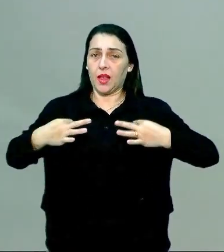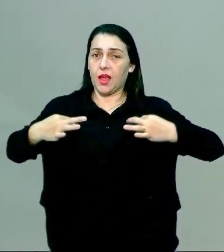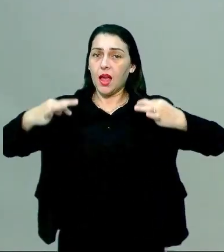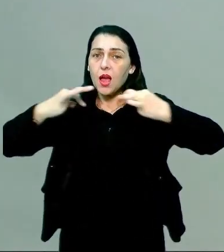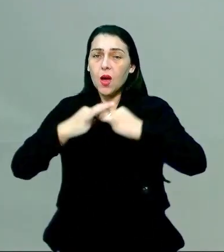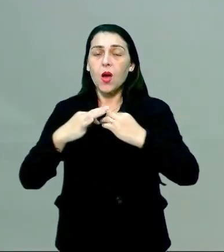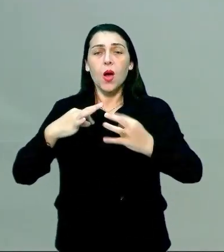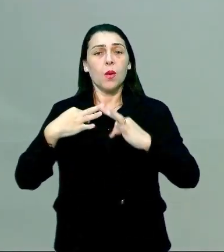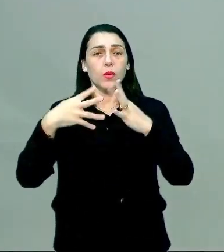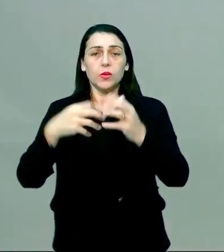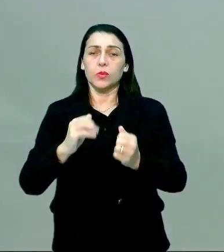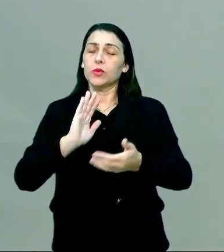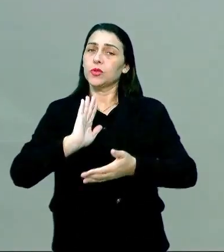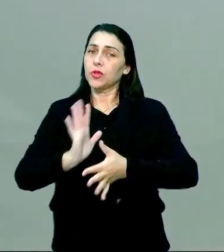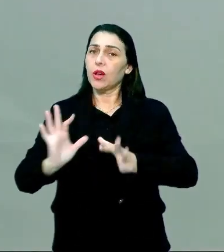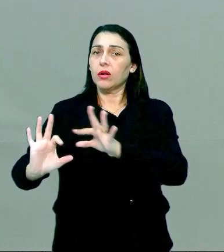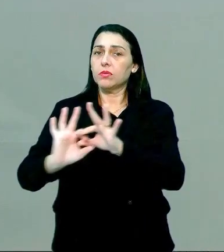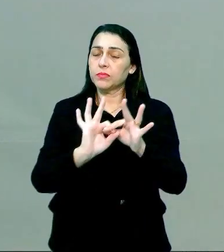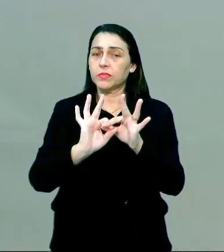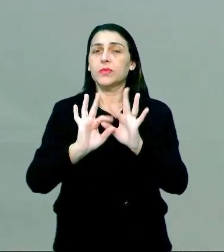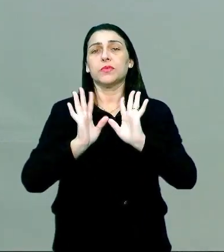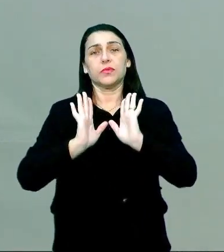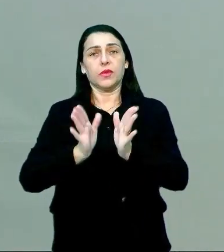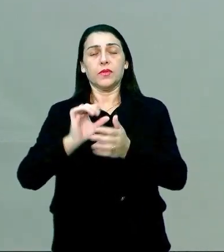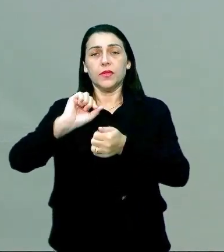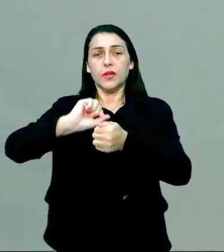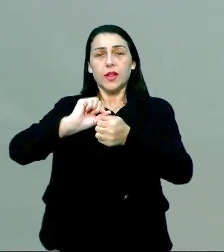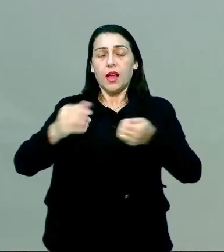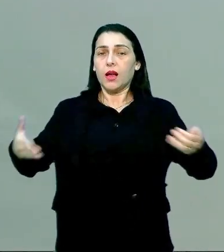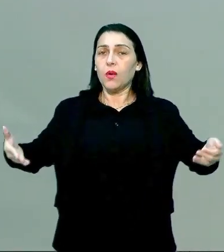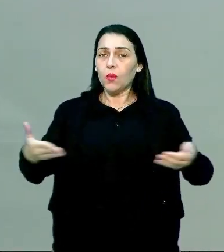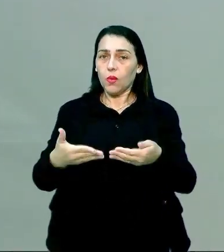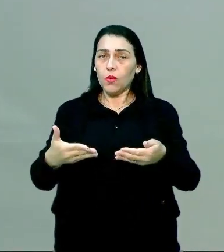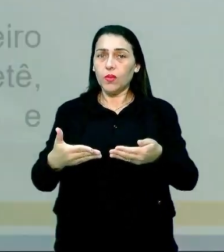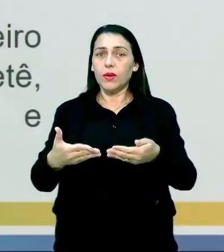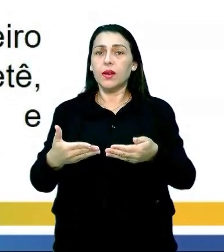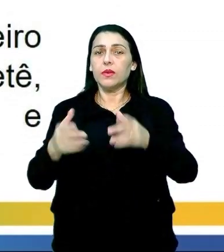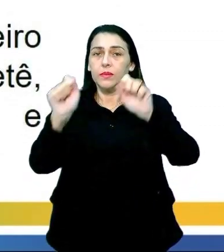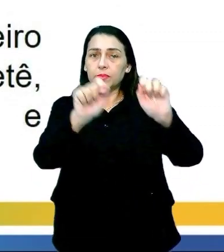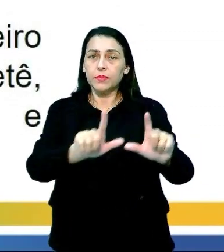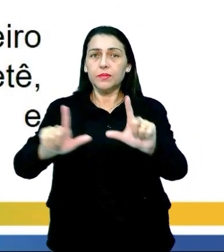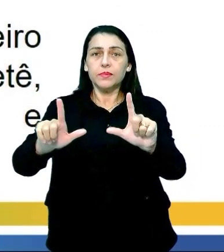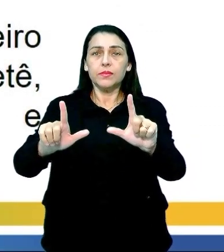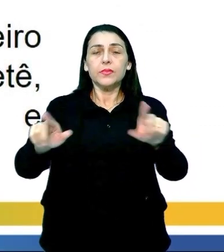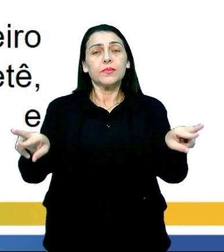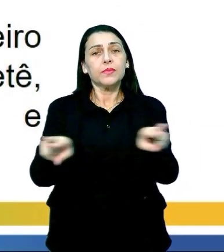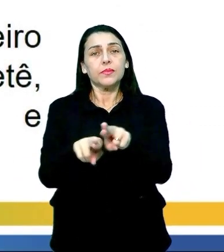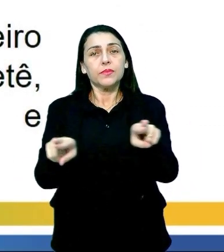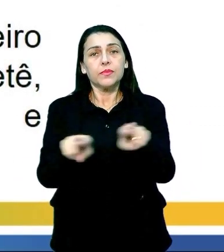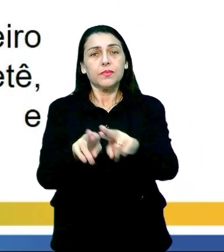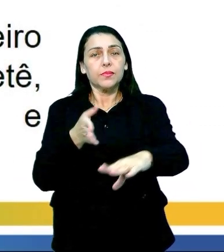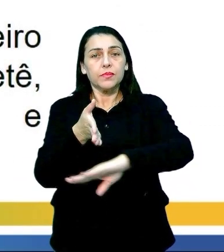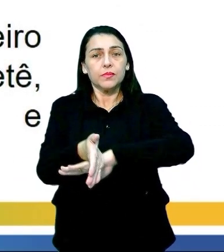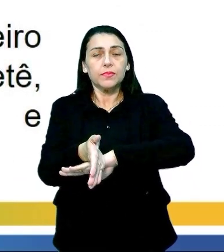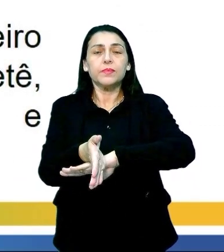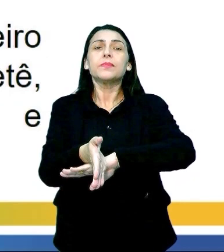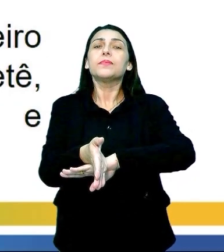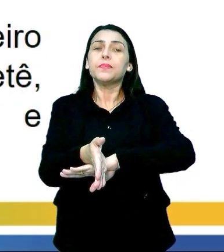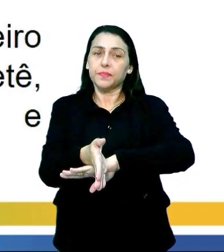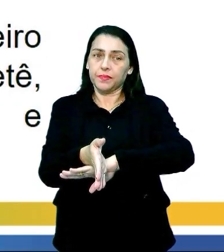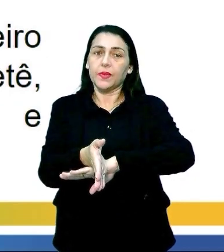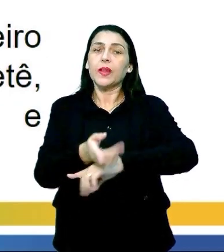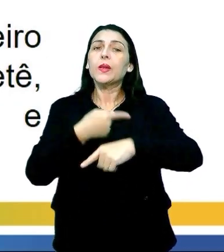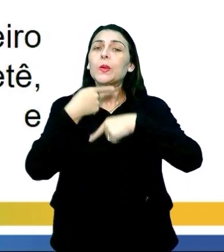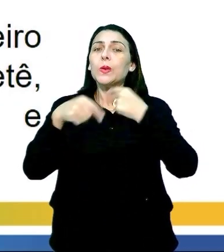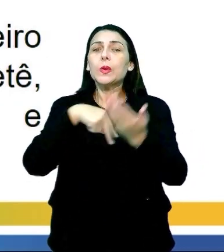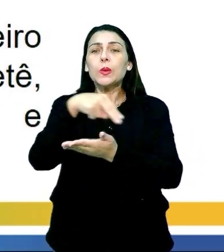tudo mais, a gente vai começando a correlacionar. Tal qual a gente vai fazer agora. Então, na tela, entrando no ritmo. Sem dúvida, a